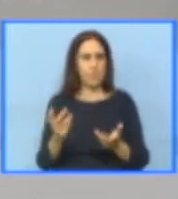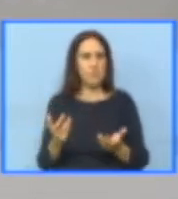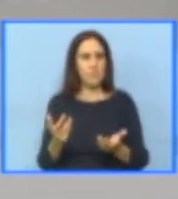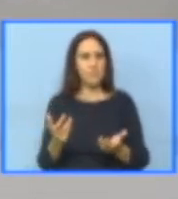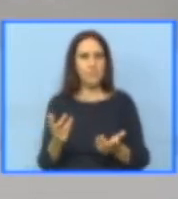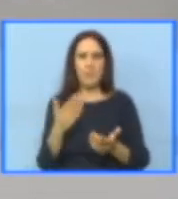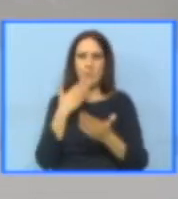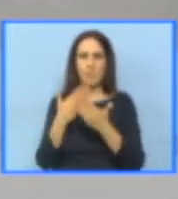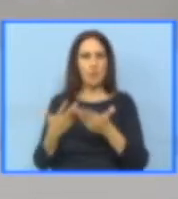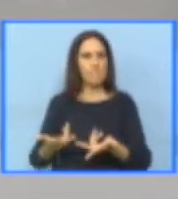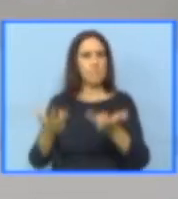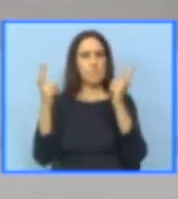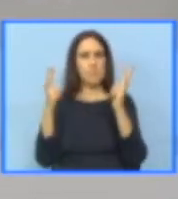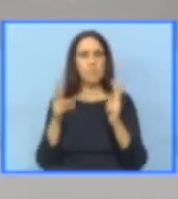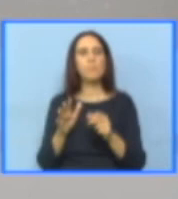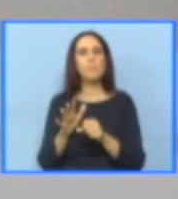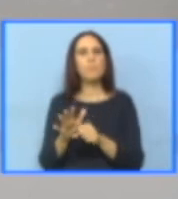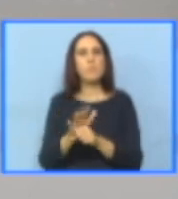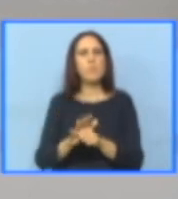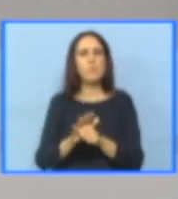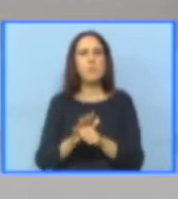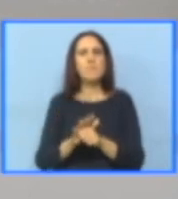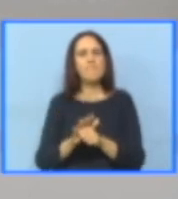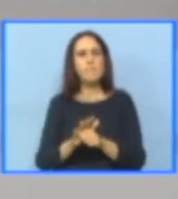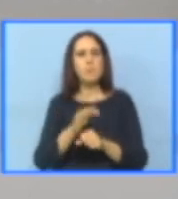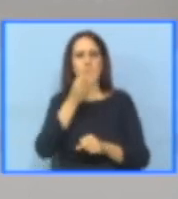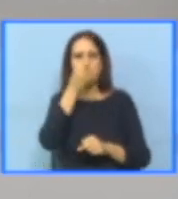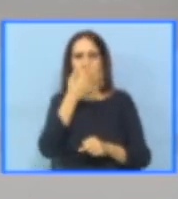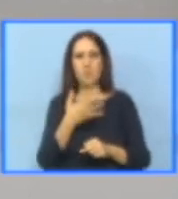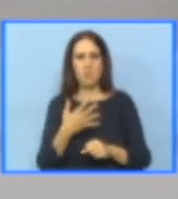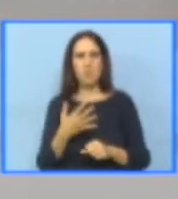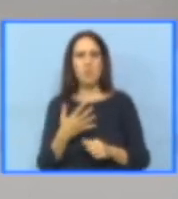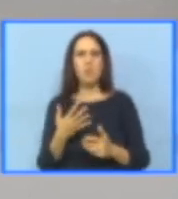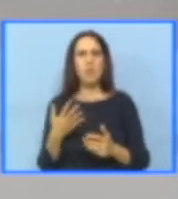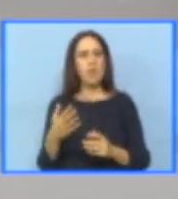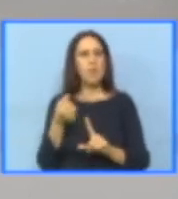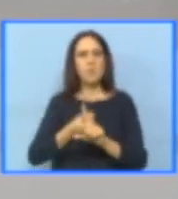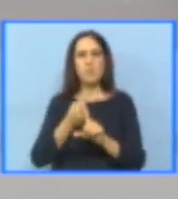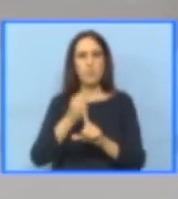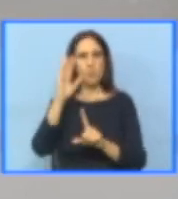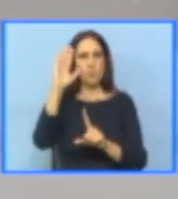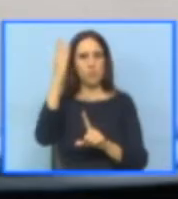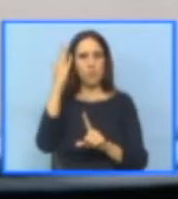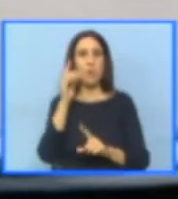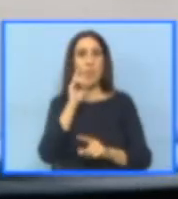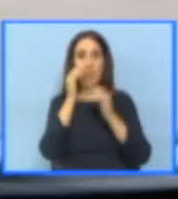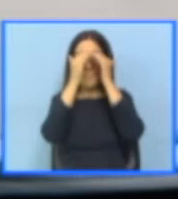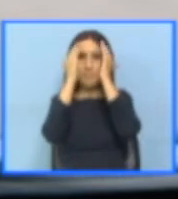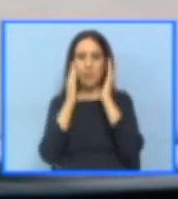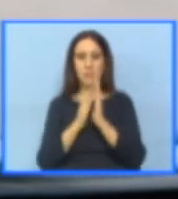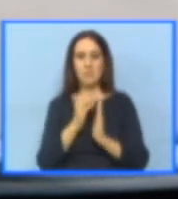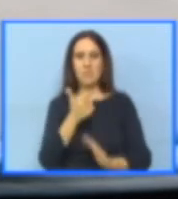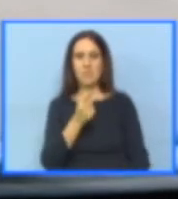de libertação de uma situação de fragilidade é o grande desafio que Madre Teresa